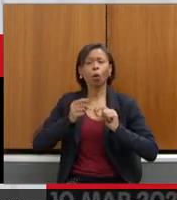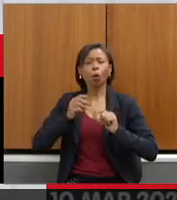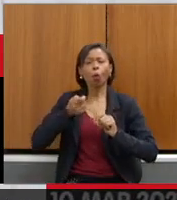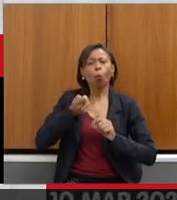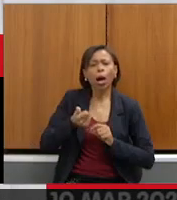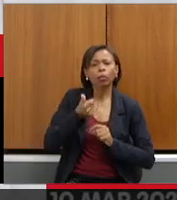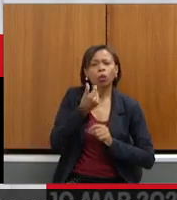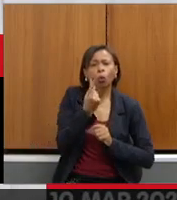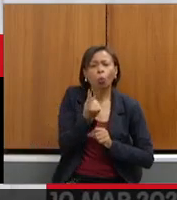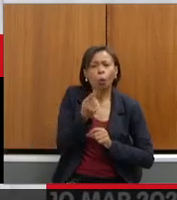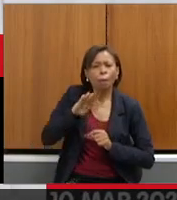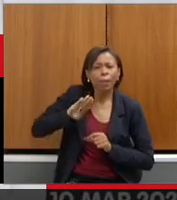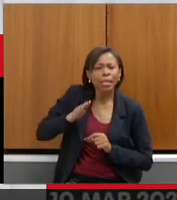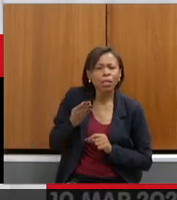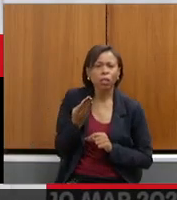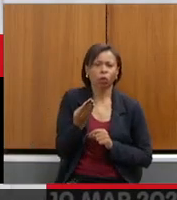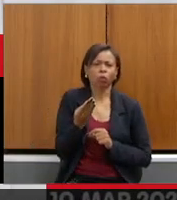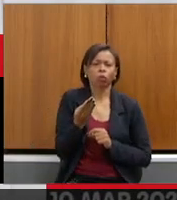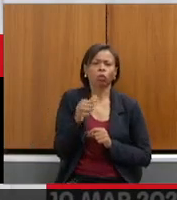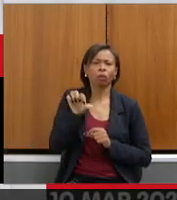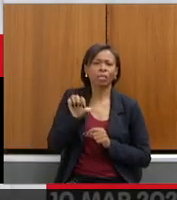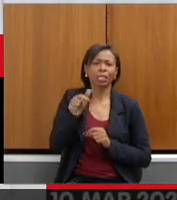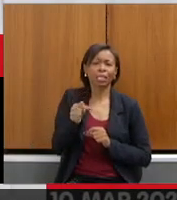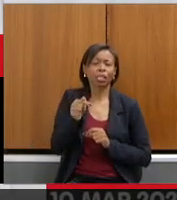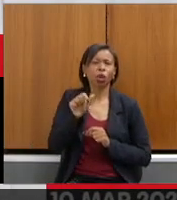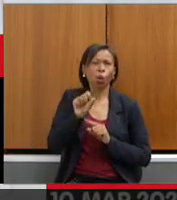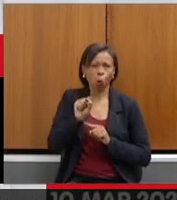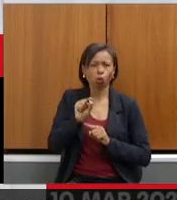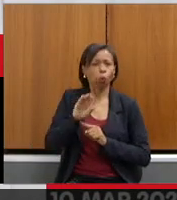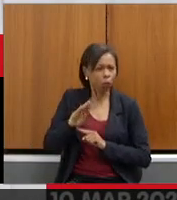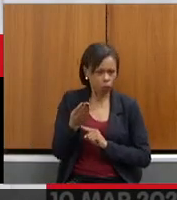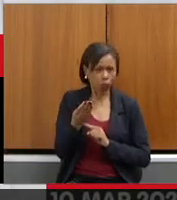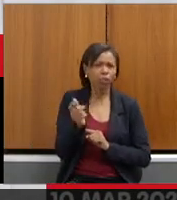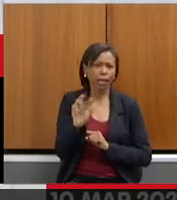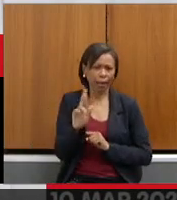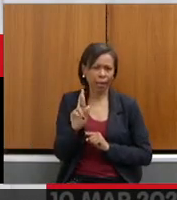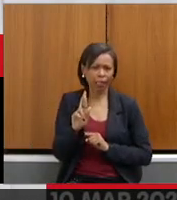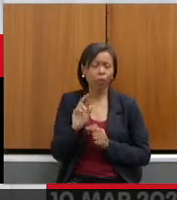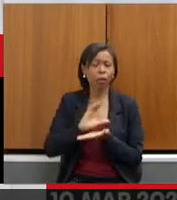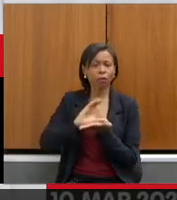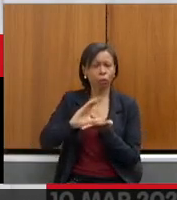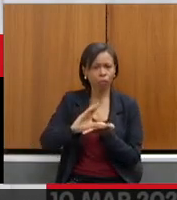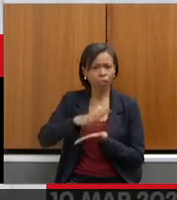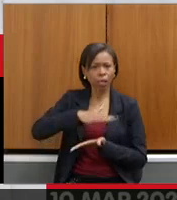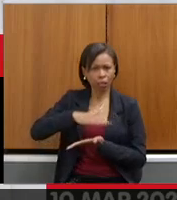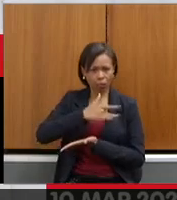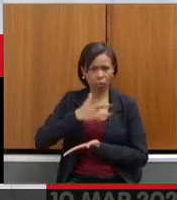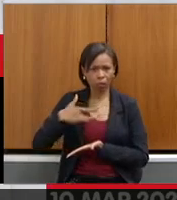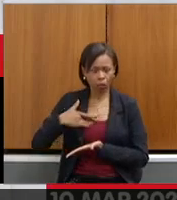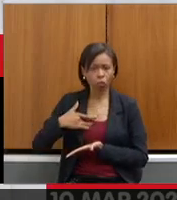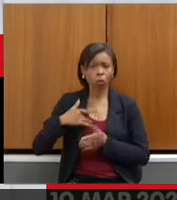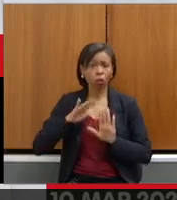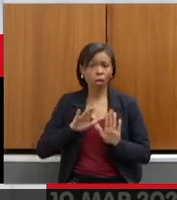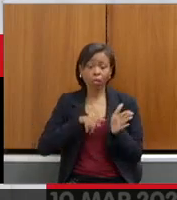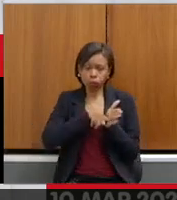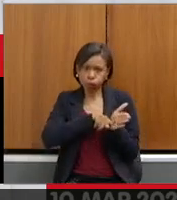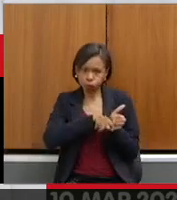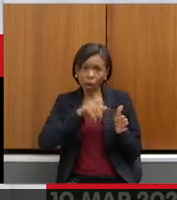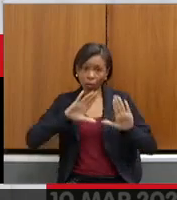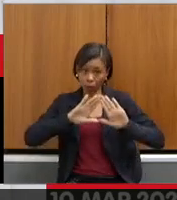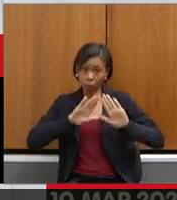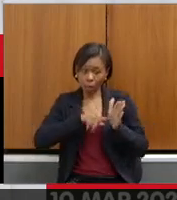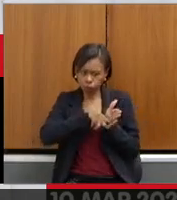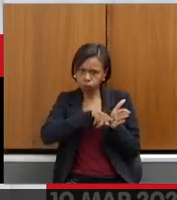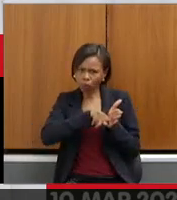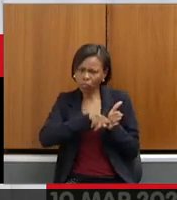reais 978 milhões de reais para investimentos em saúde e pelos dados levantados pela consultoria da casa